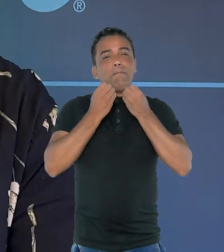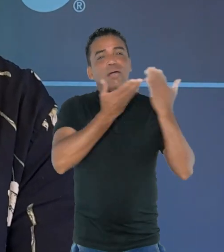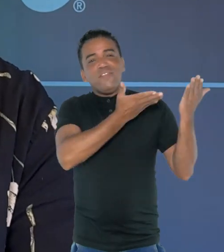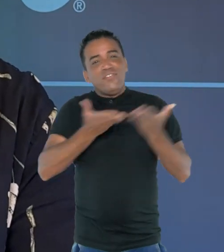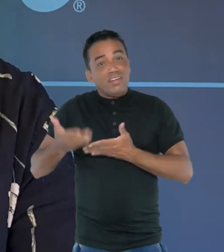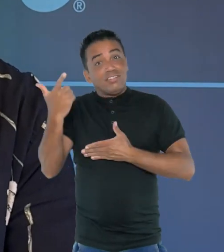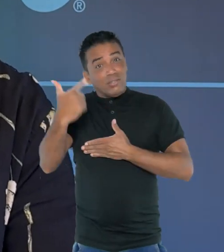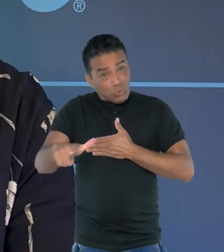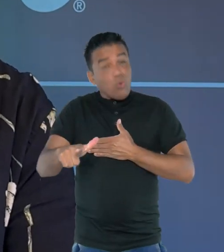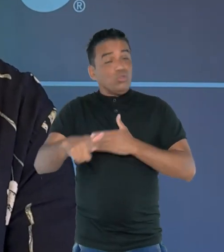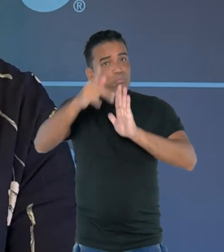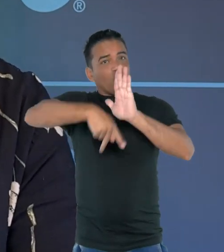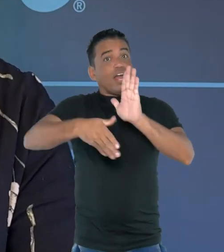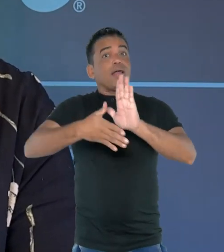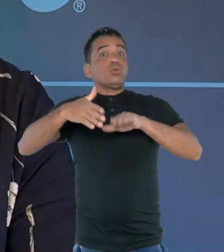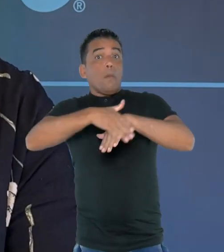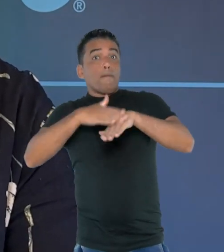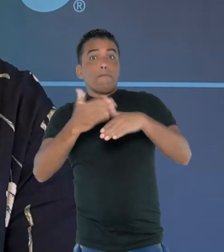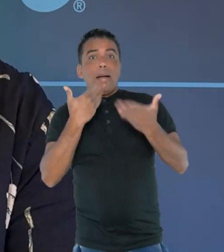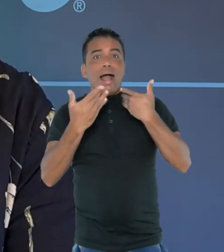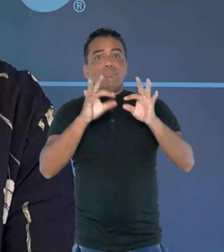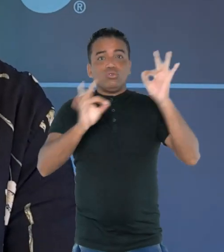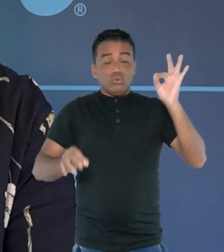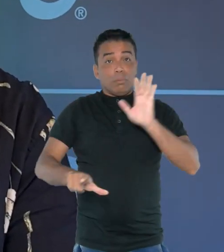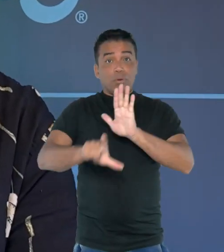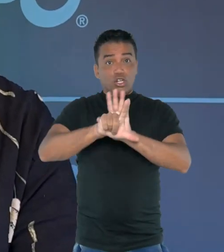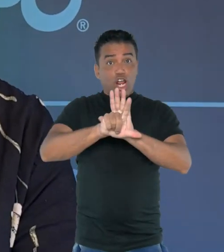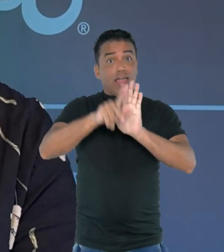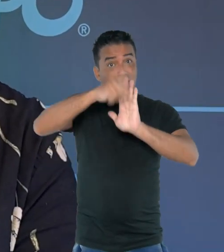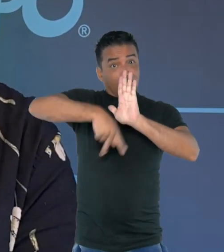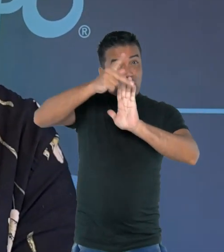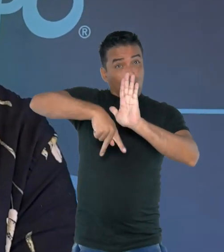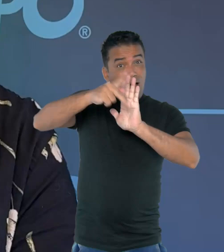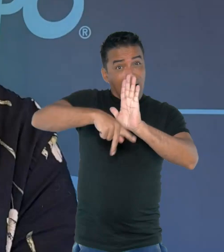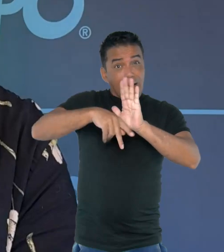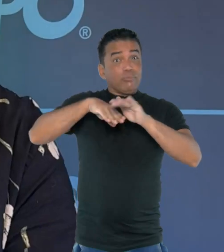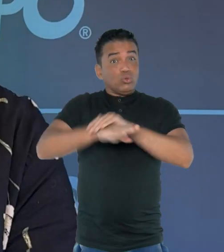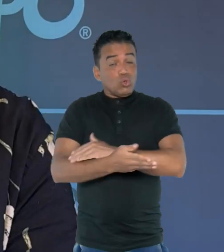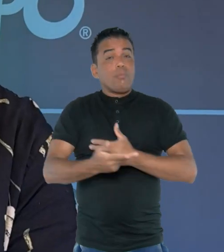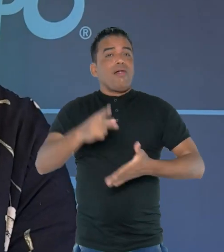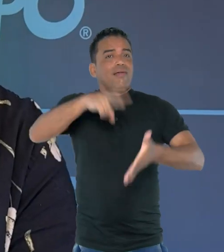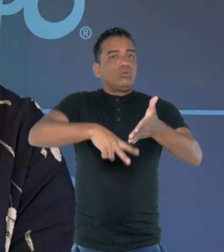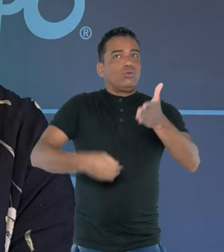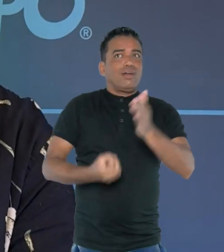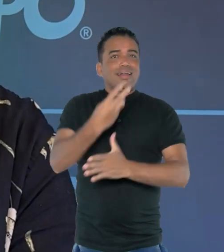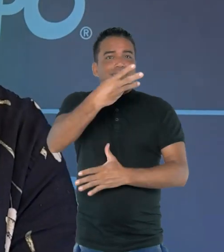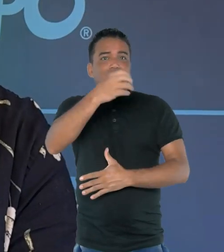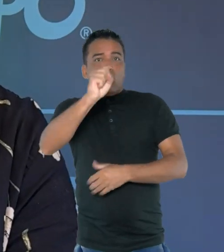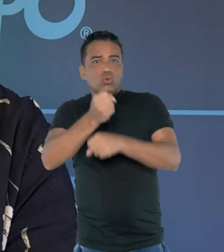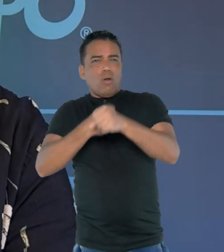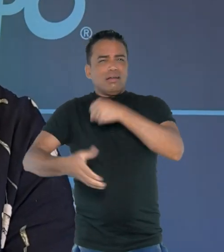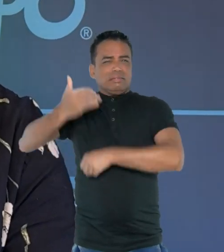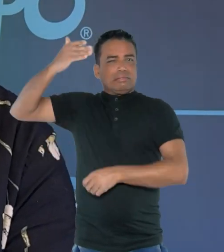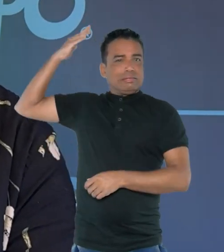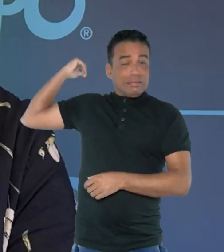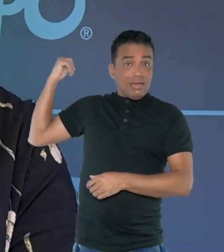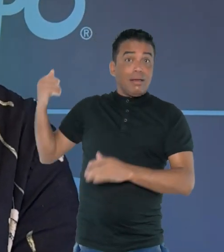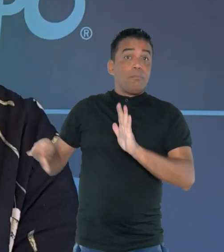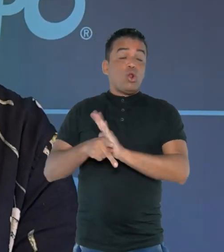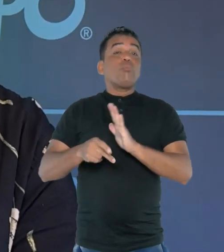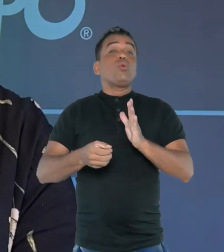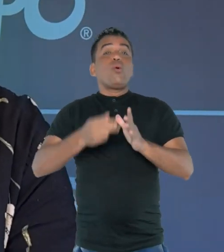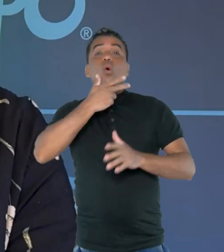Sejam bem-vindos ao Sempre um Papo, esse projeto de incentivo ao hábito da leitura criado há 38 anos pelo jornalista mineiro Afonso